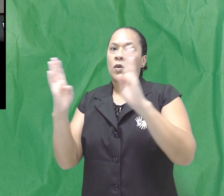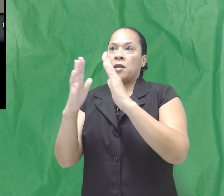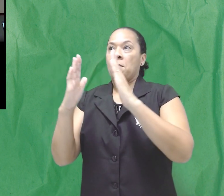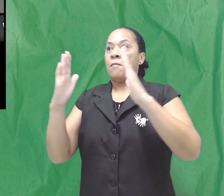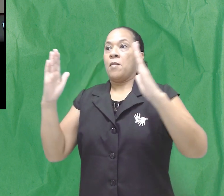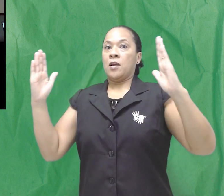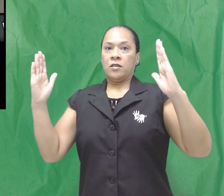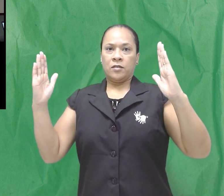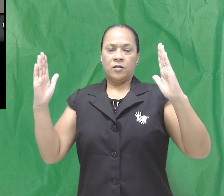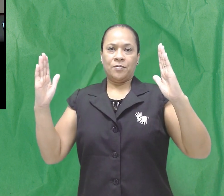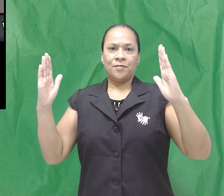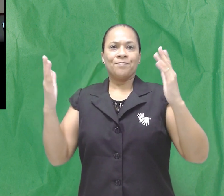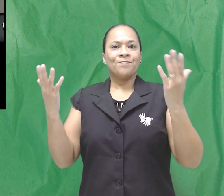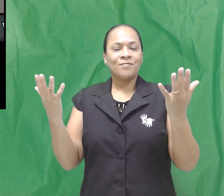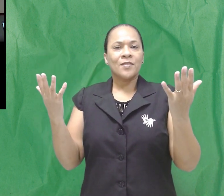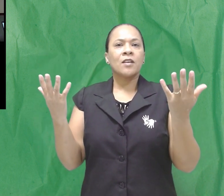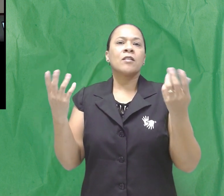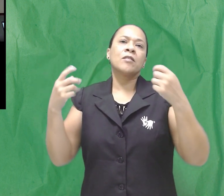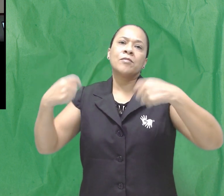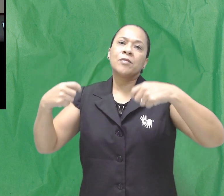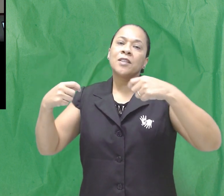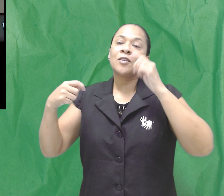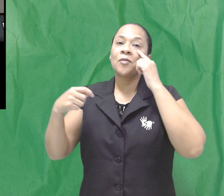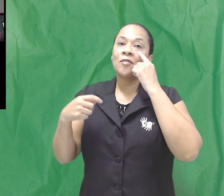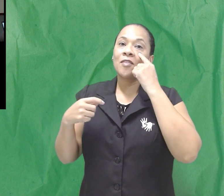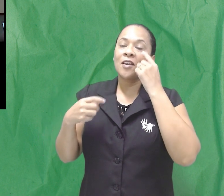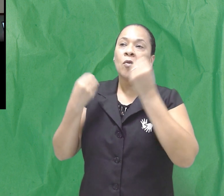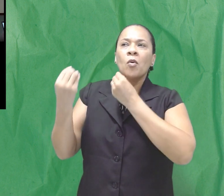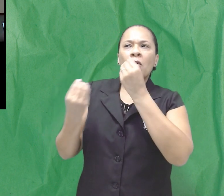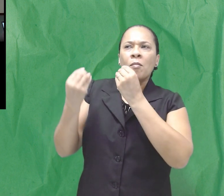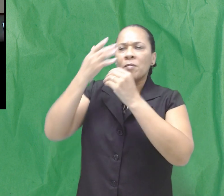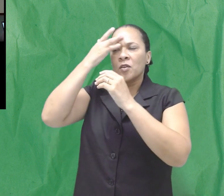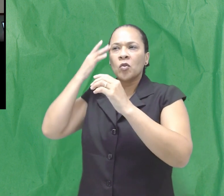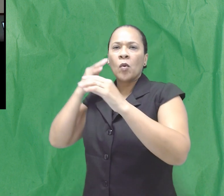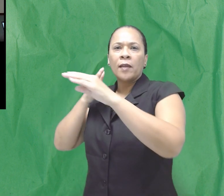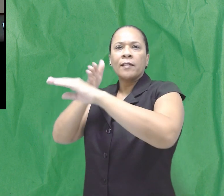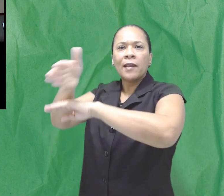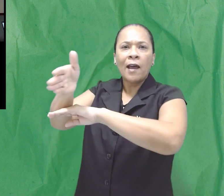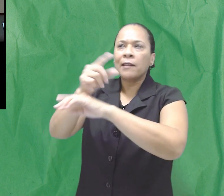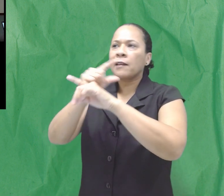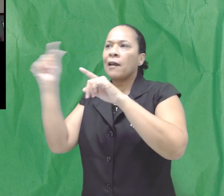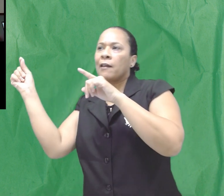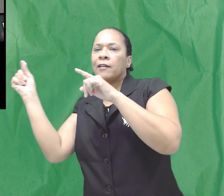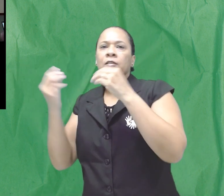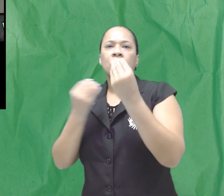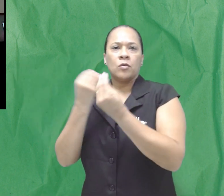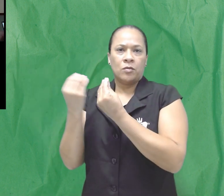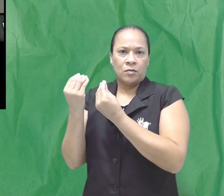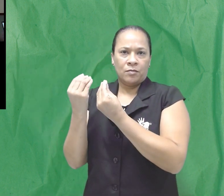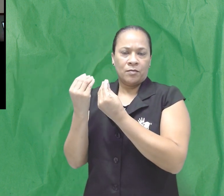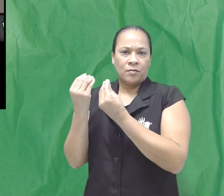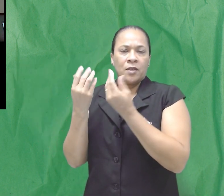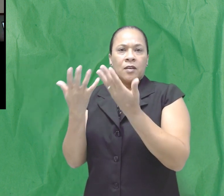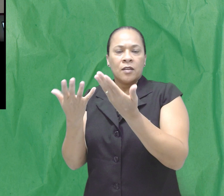grandes, a questão do processo, né, de entrada e saída dos usuários vai ser facilitado, e além disso,